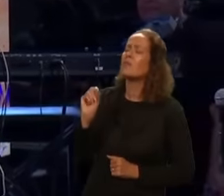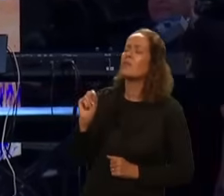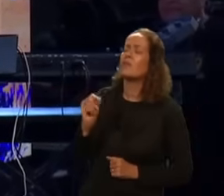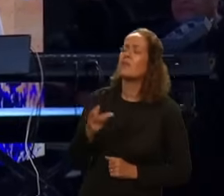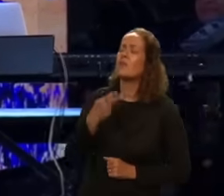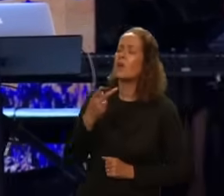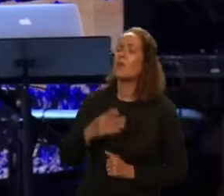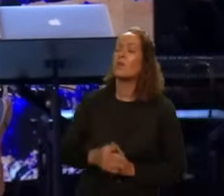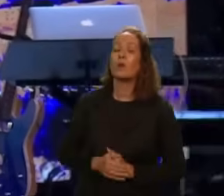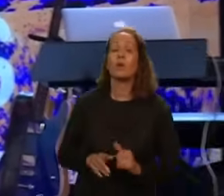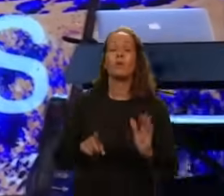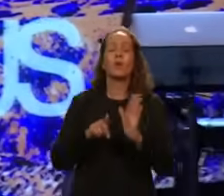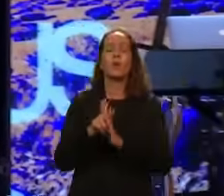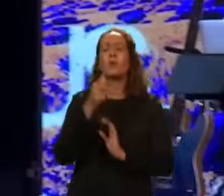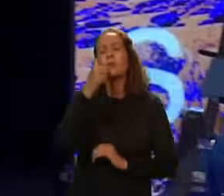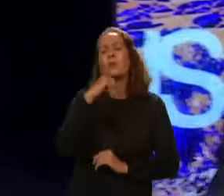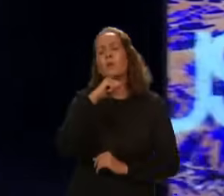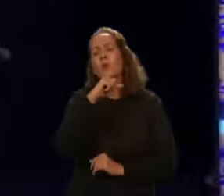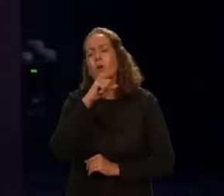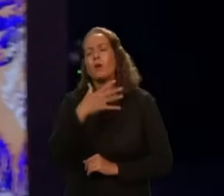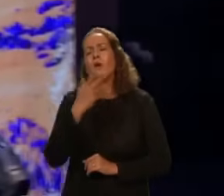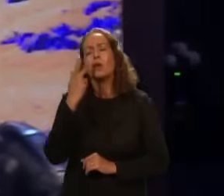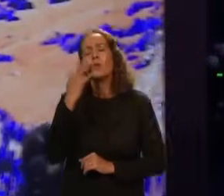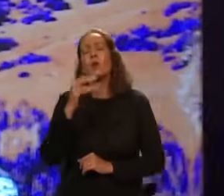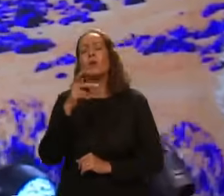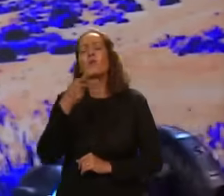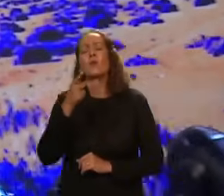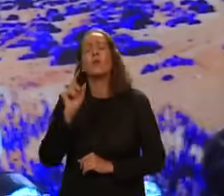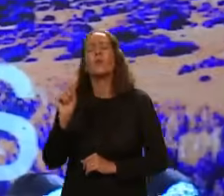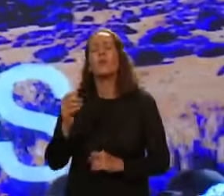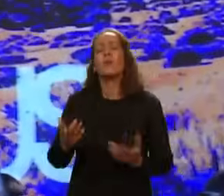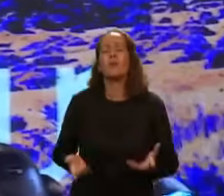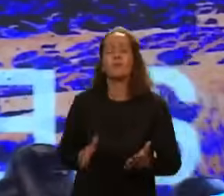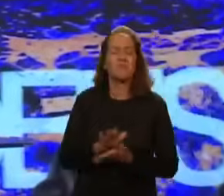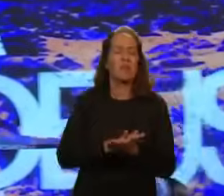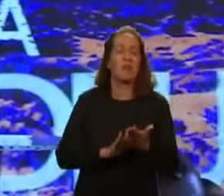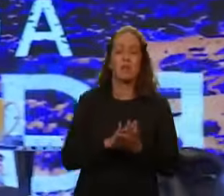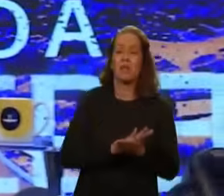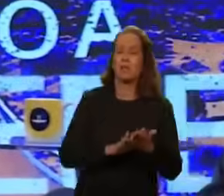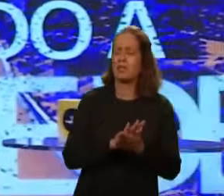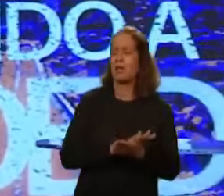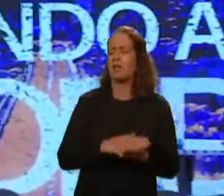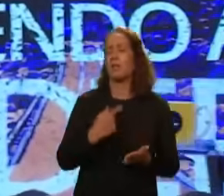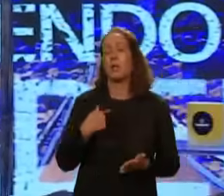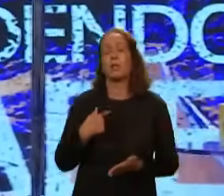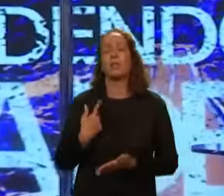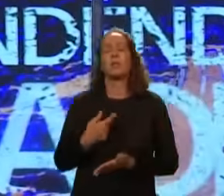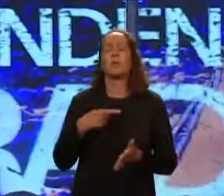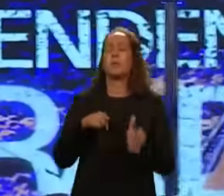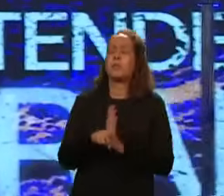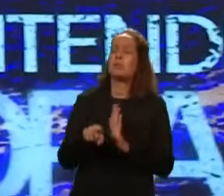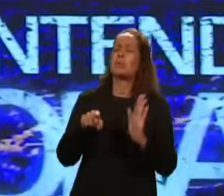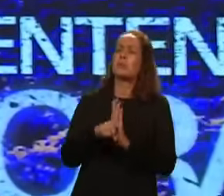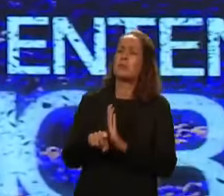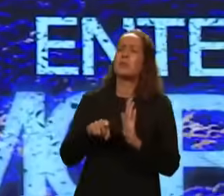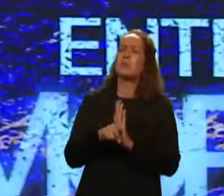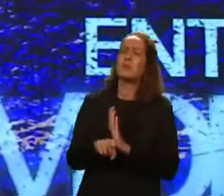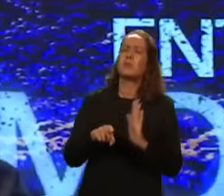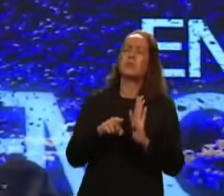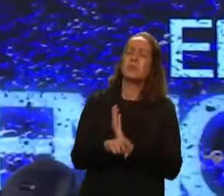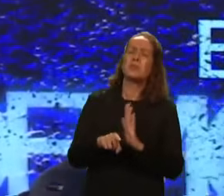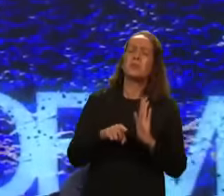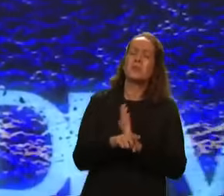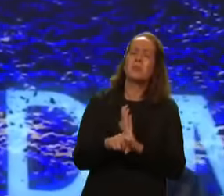tenta através da mãe. Mãe, o que o pai falou com... Não vou te falar, não, nada. E foi, foi, foi, e foi. E eu fiz igual Dalila. Eu